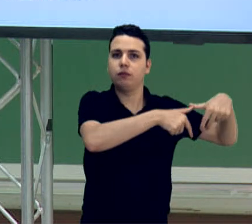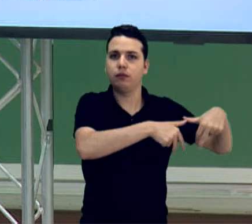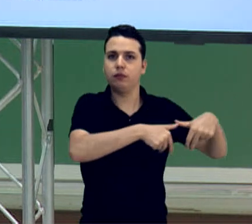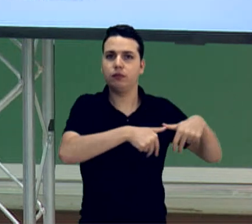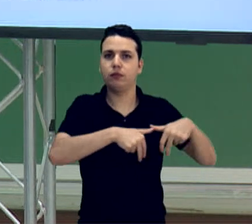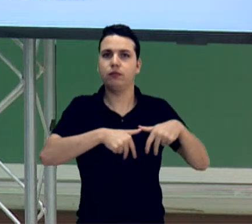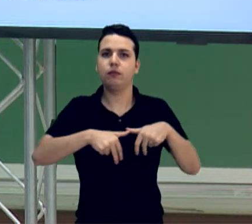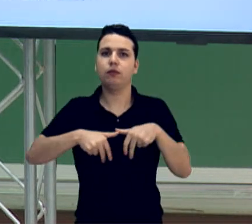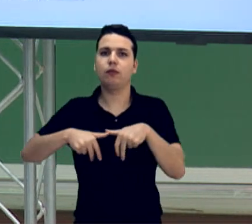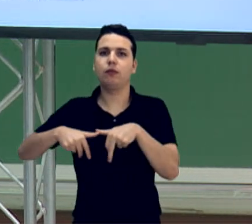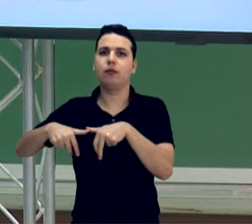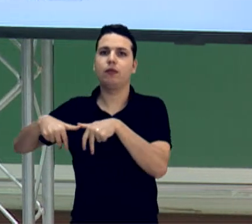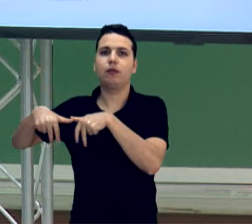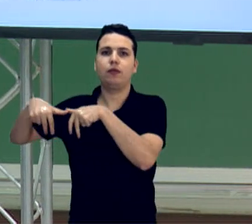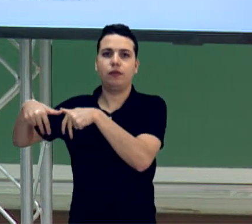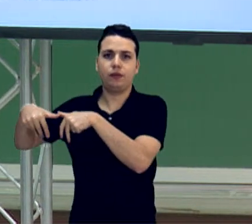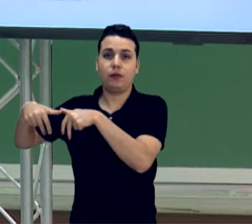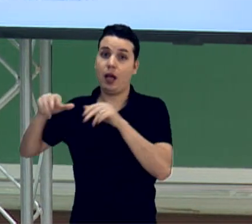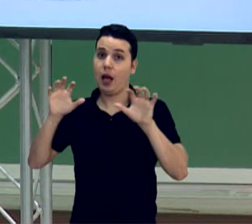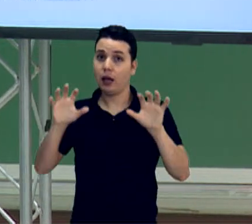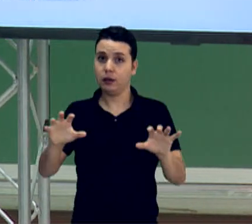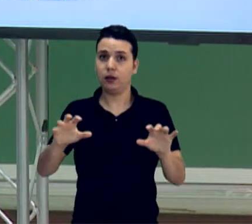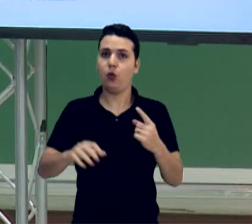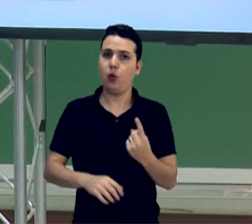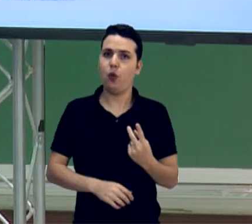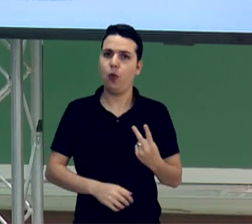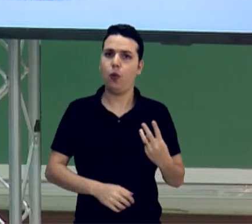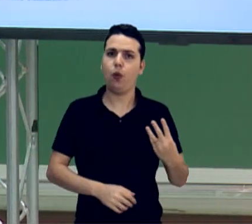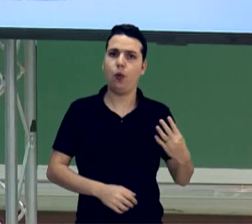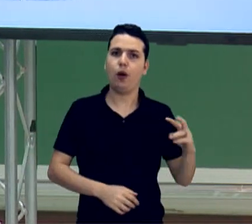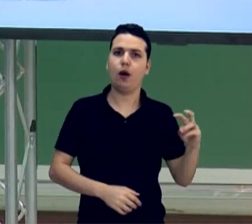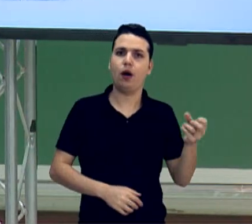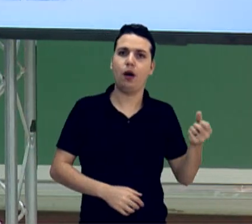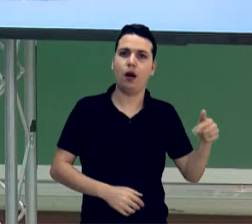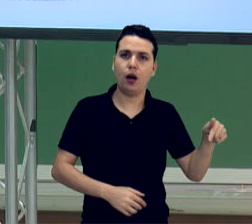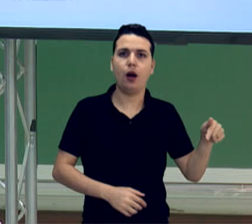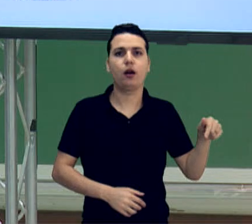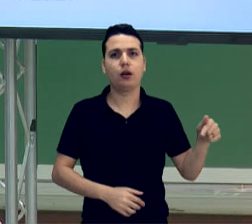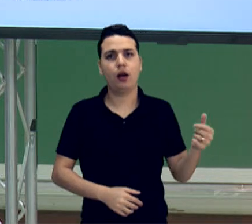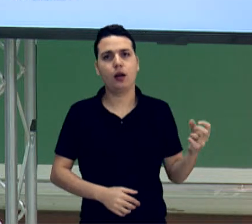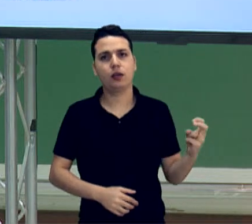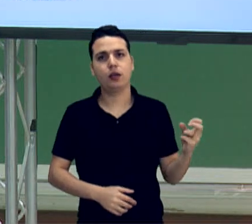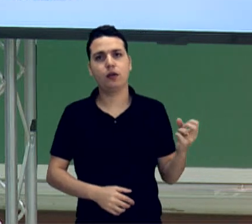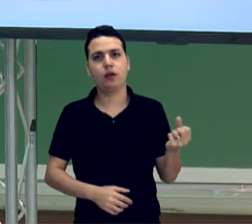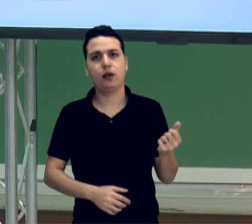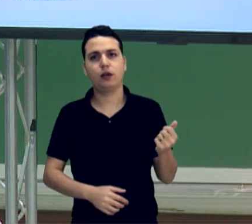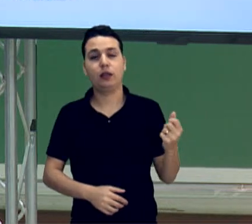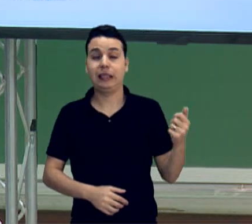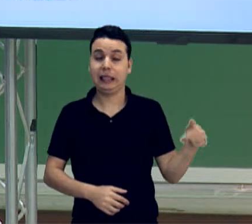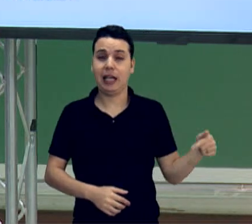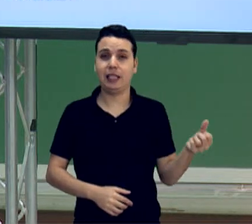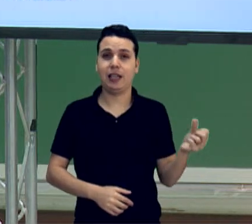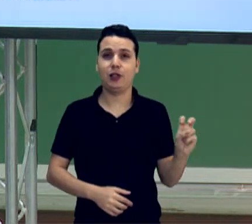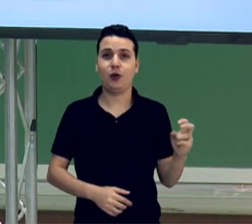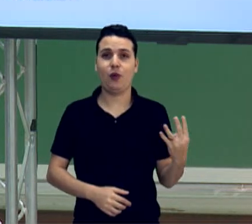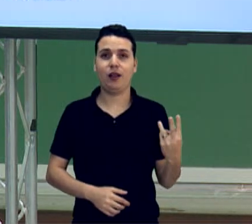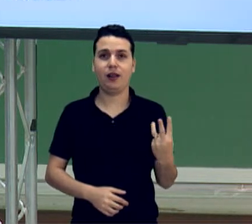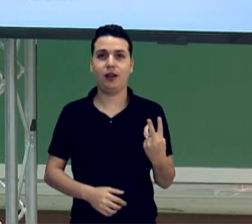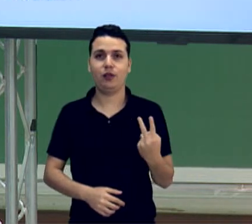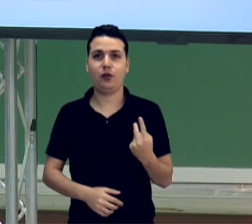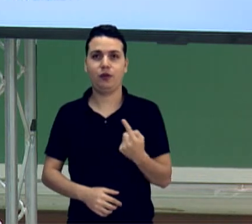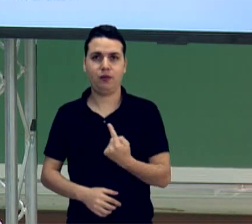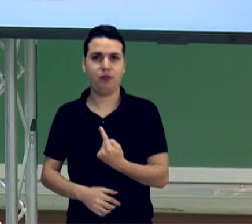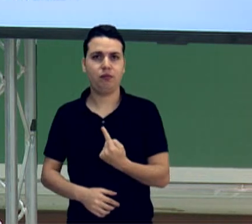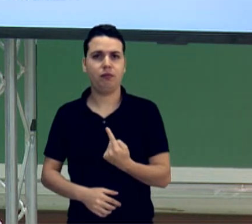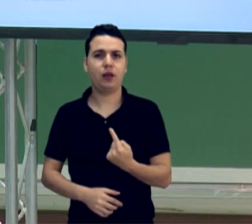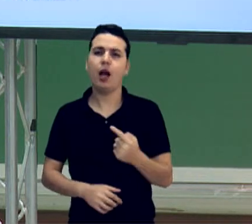tananana. Esse é o shot carreirinha. Tem várias letras, né? Mas esse é mais ou menos o ritmo, então ele é muito bonito